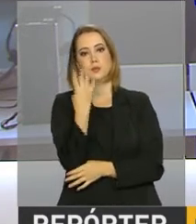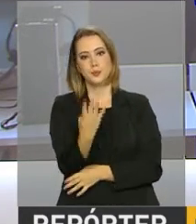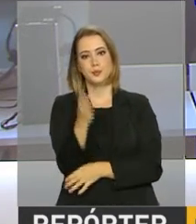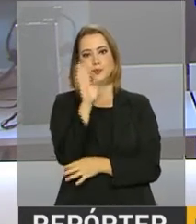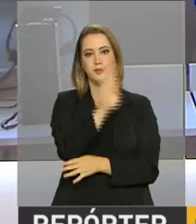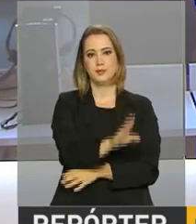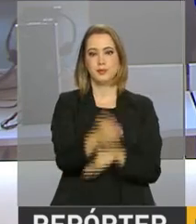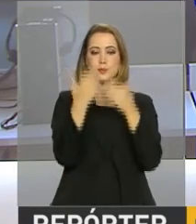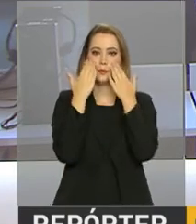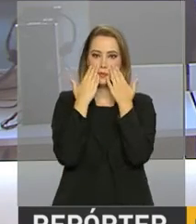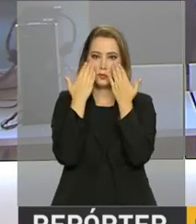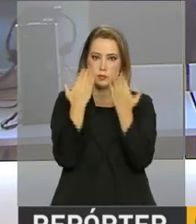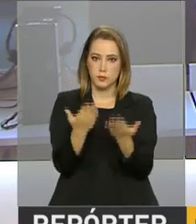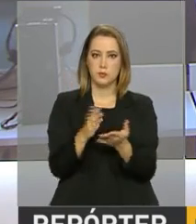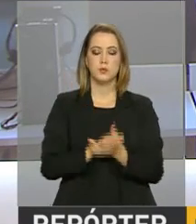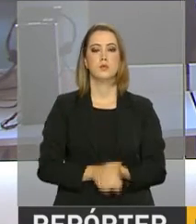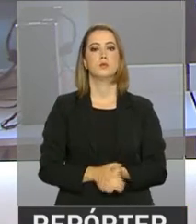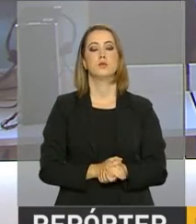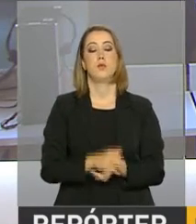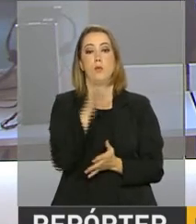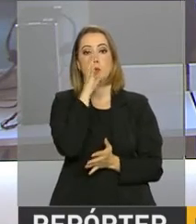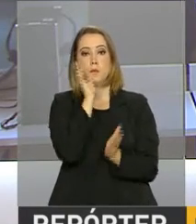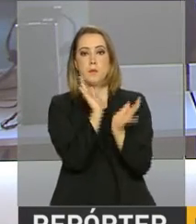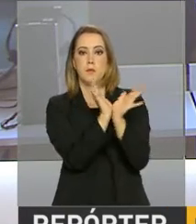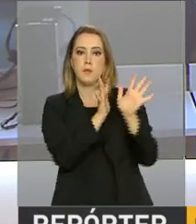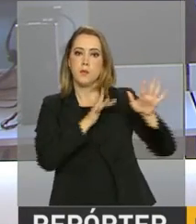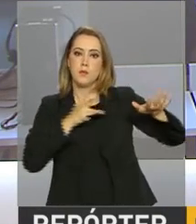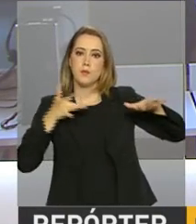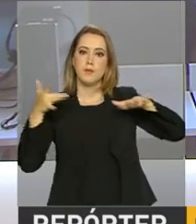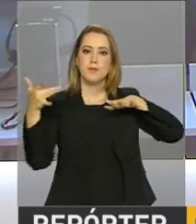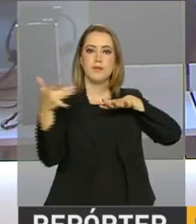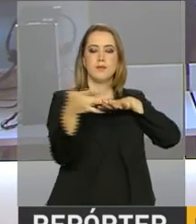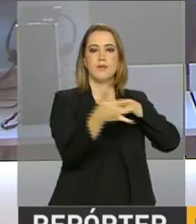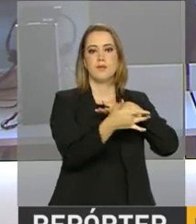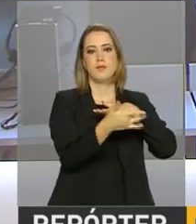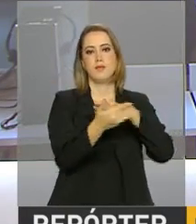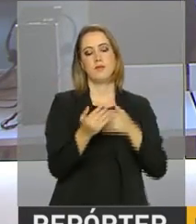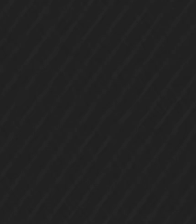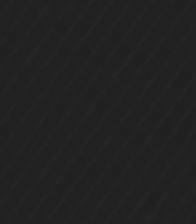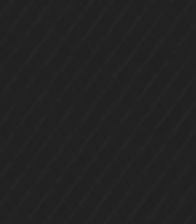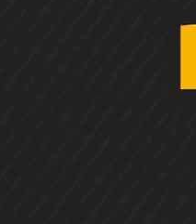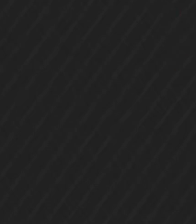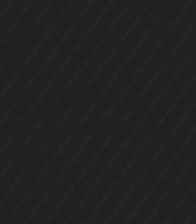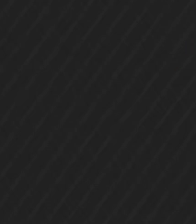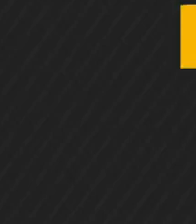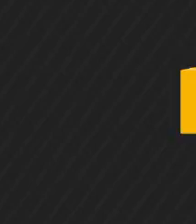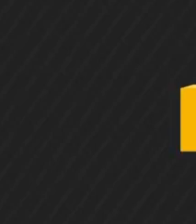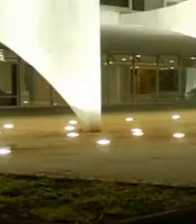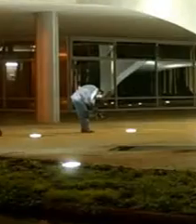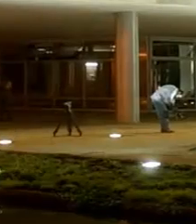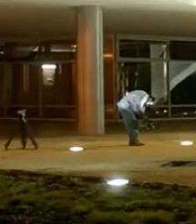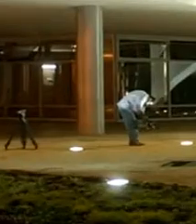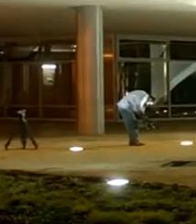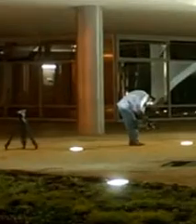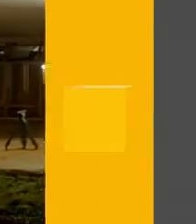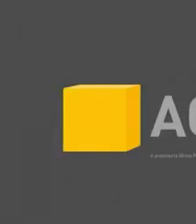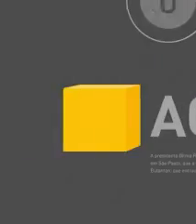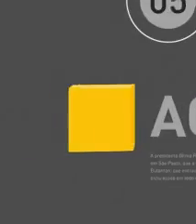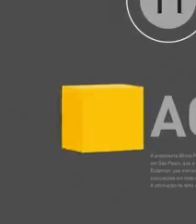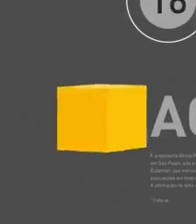ou às 16h na próxima edição. Acompanhe as novidades também nas nossas redes sociais.